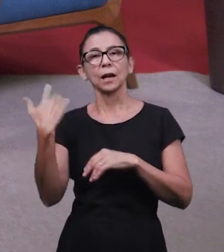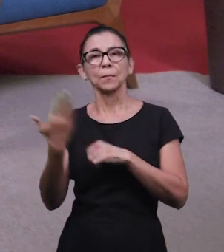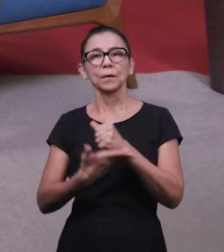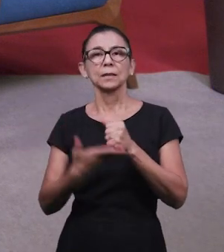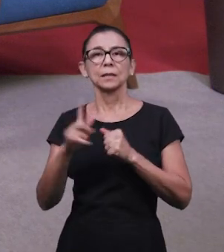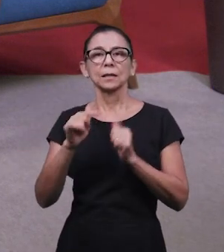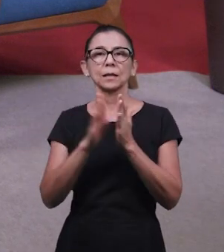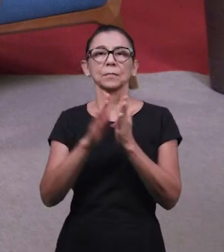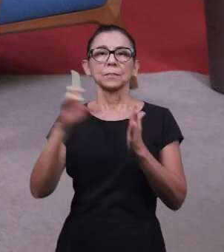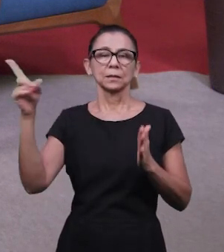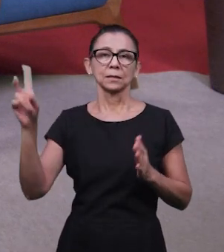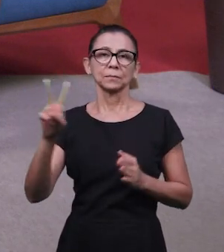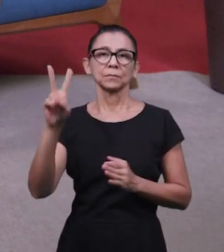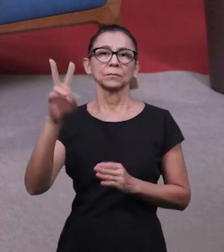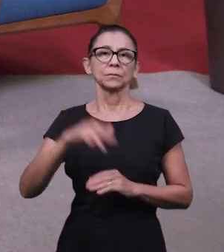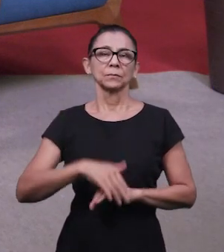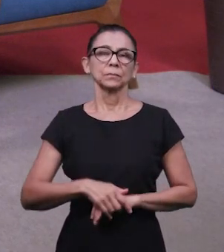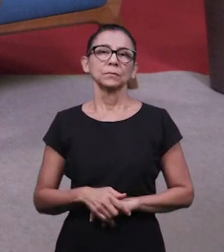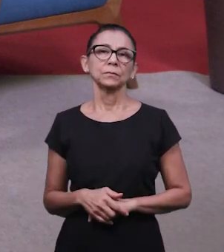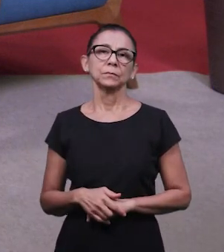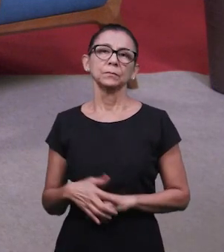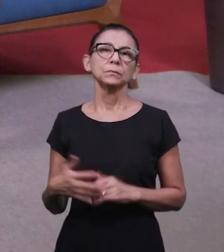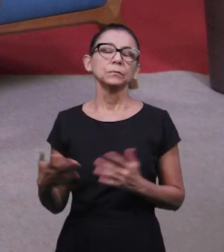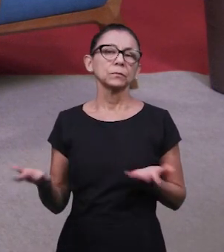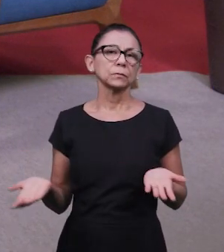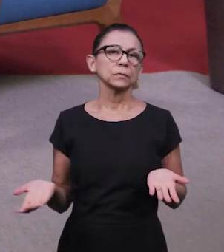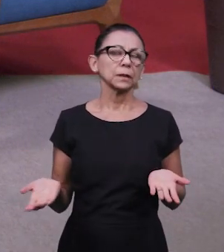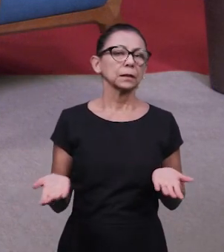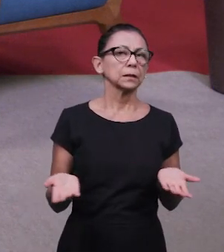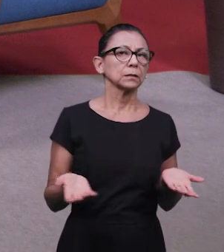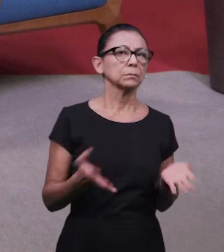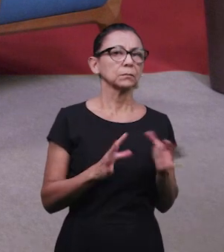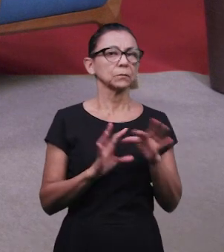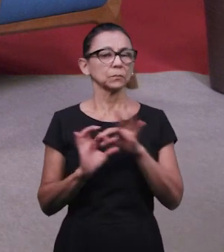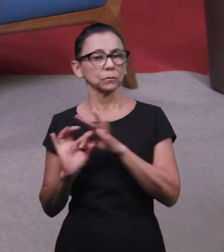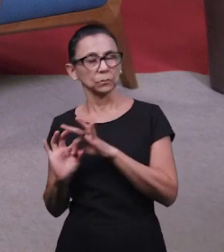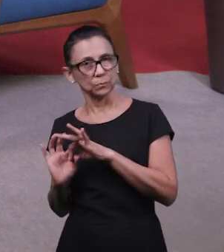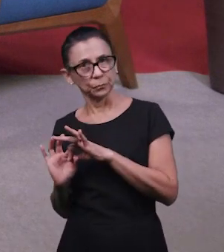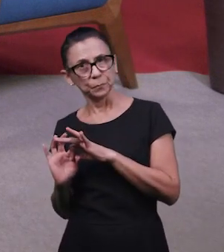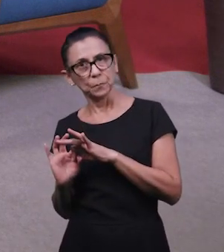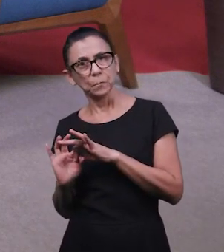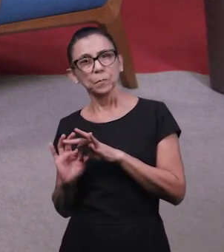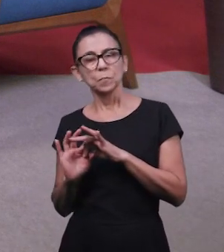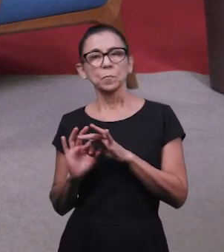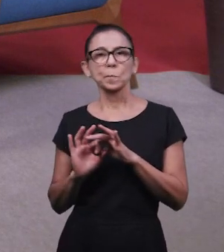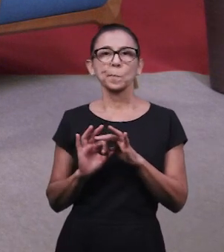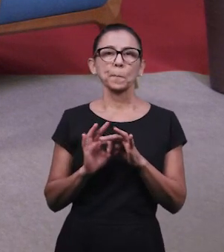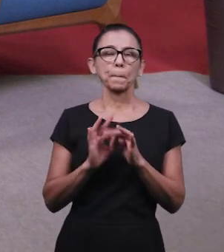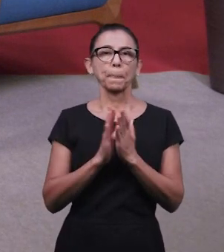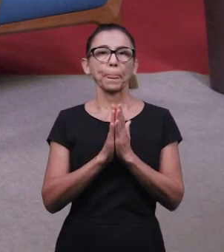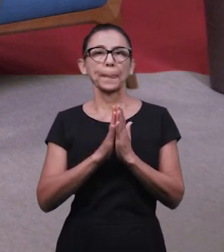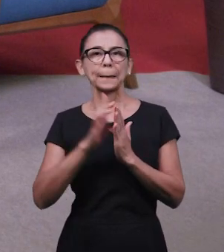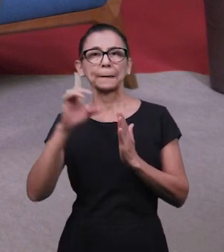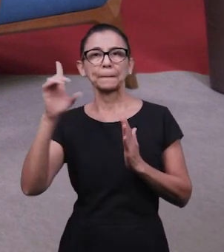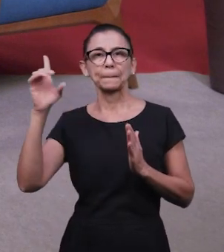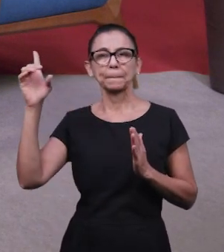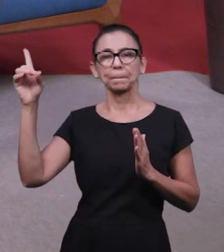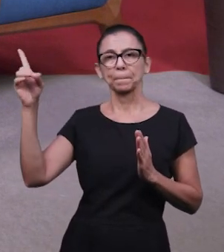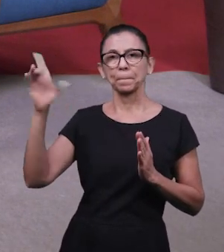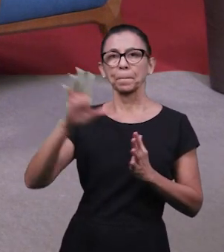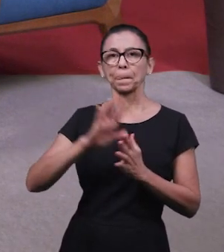com o Espírito Santo, o céu. Experiência com oração, o próprio Senhor Jesus Tudo é pela palavra. ensinou tudo pela palavra. Né? Tudo que nós Coisa fazemos, maravilhosa. glórias a